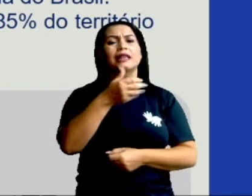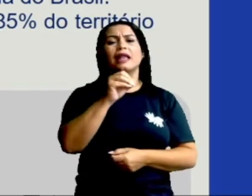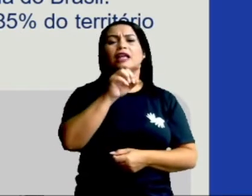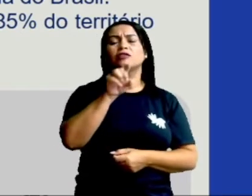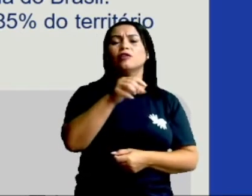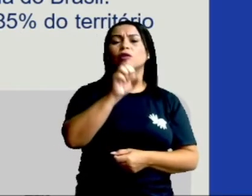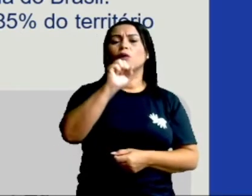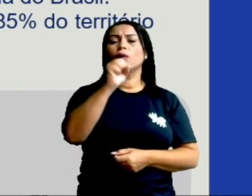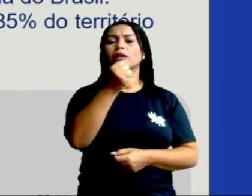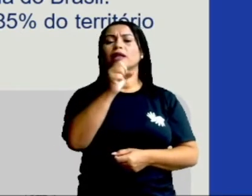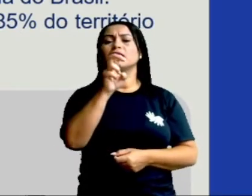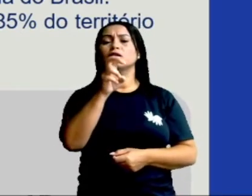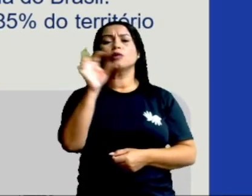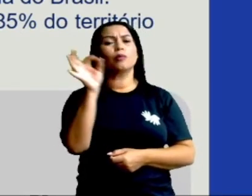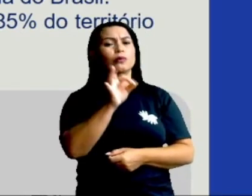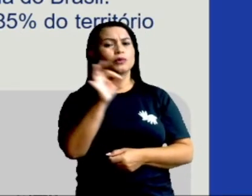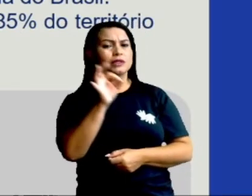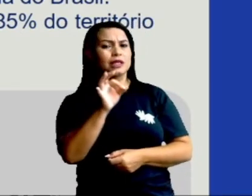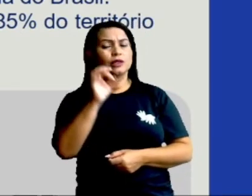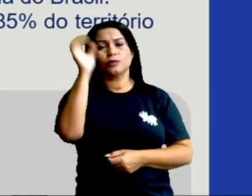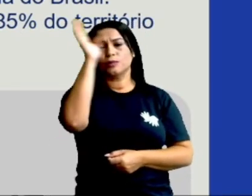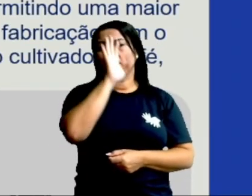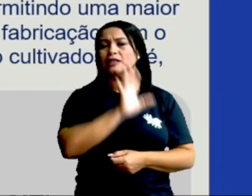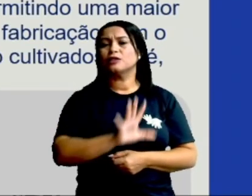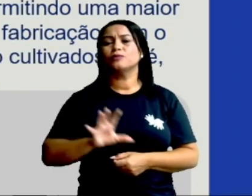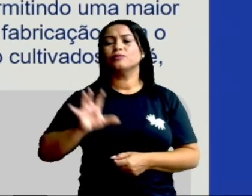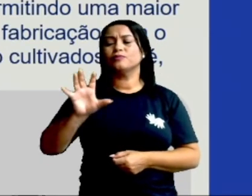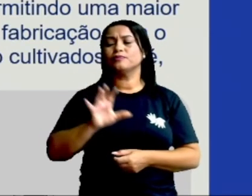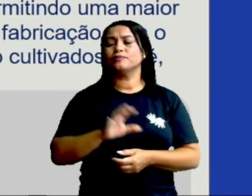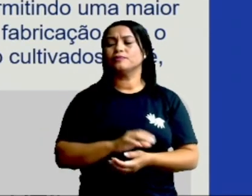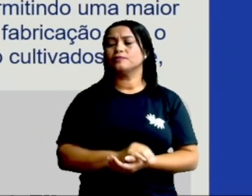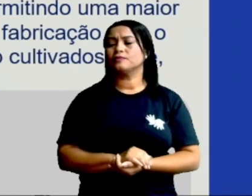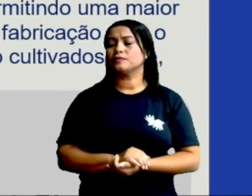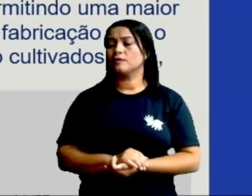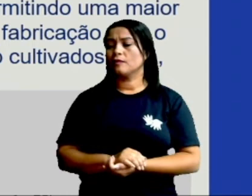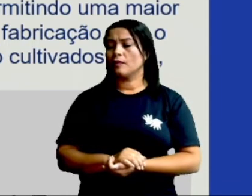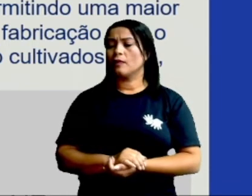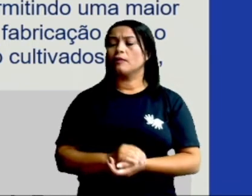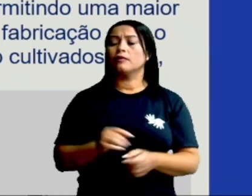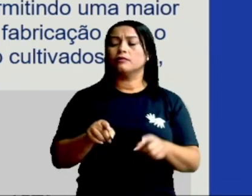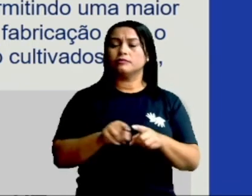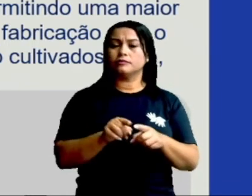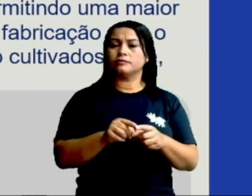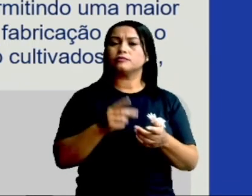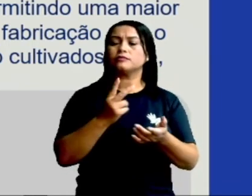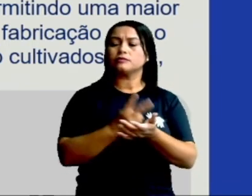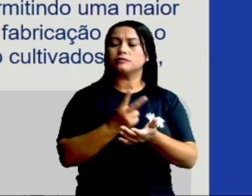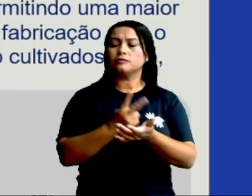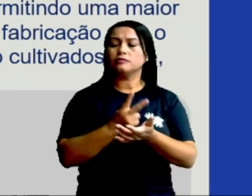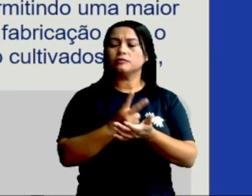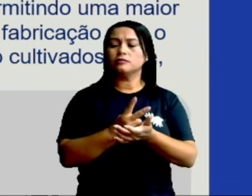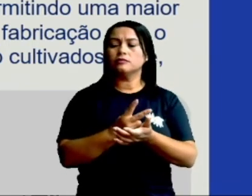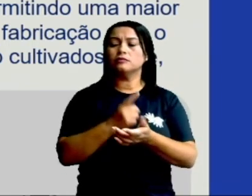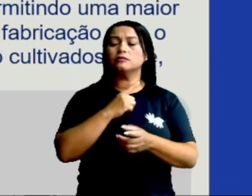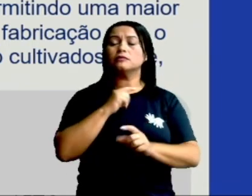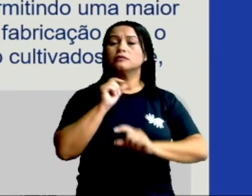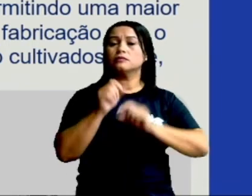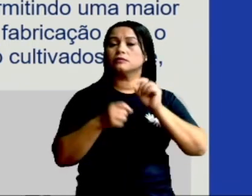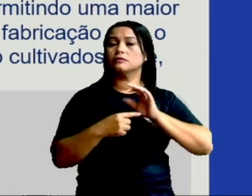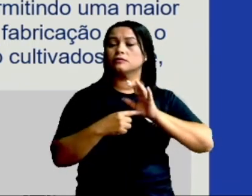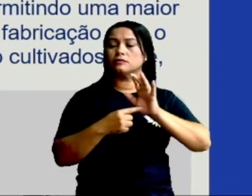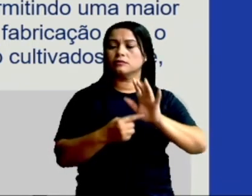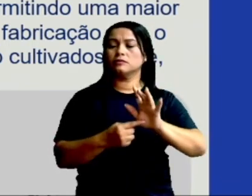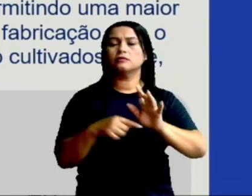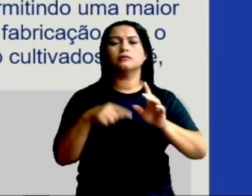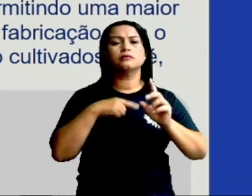10,85 por cento do território brasileiro ainda sobre essa região destaco para